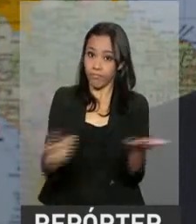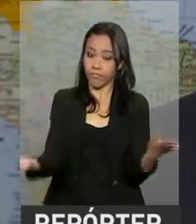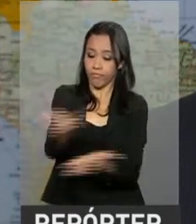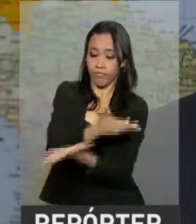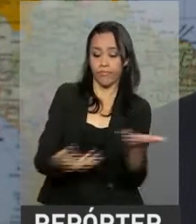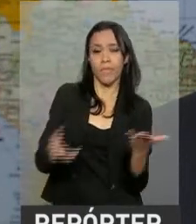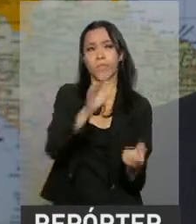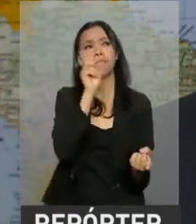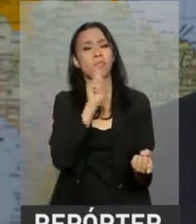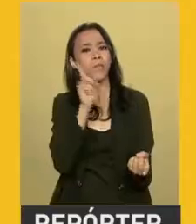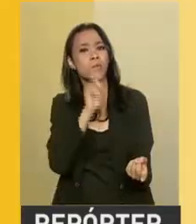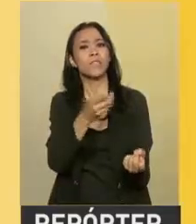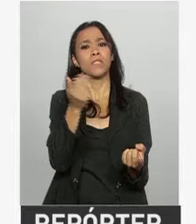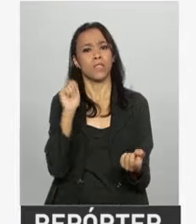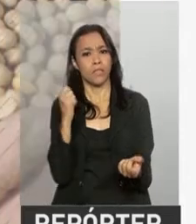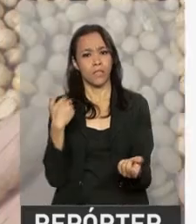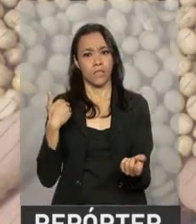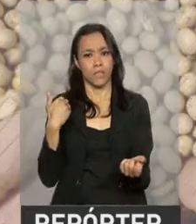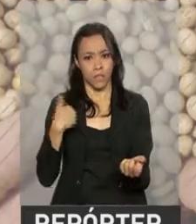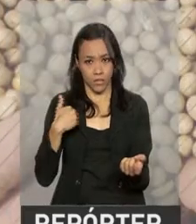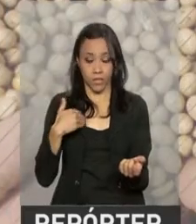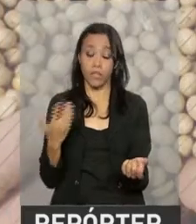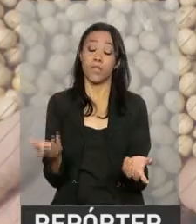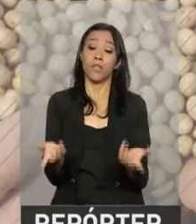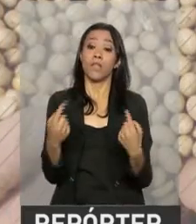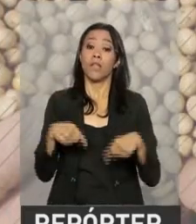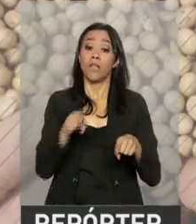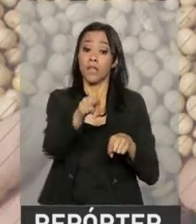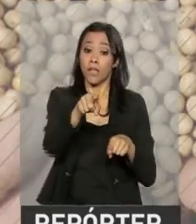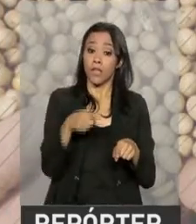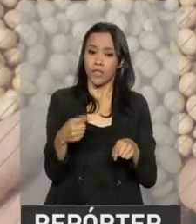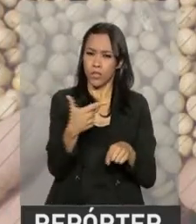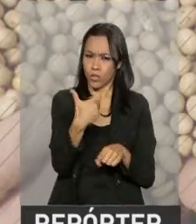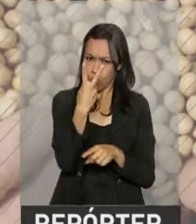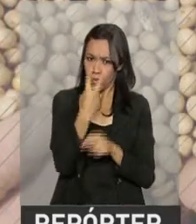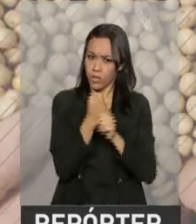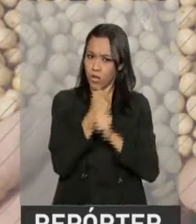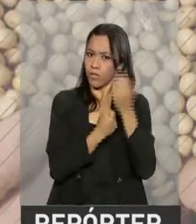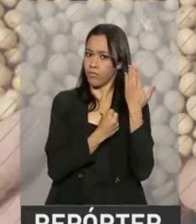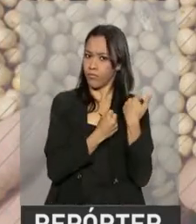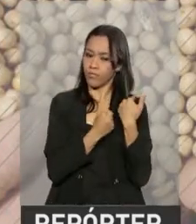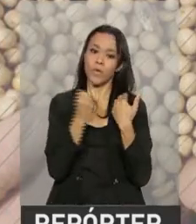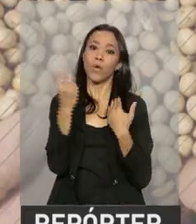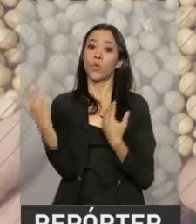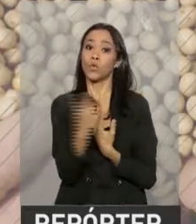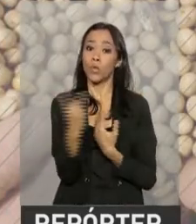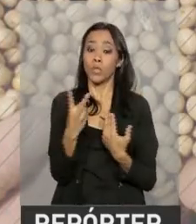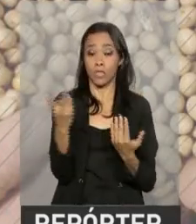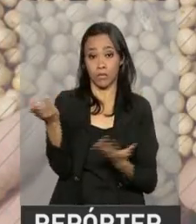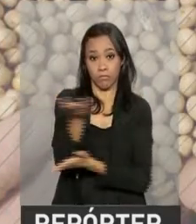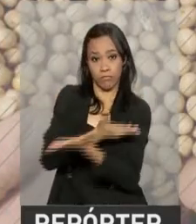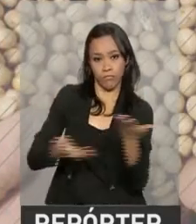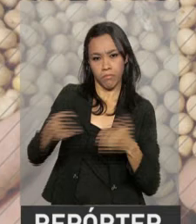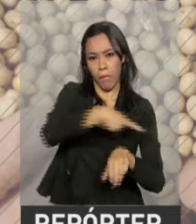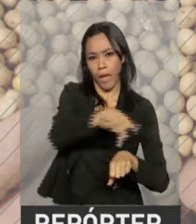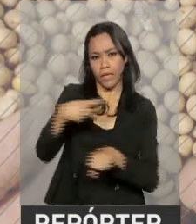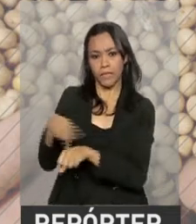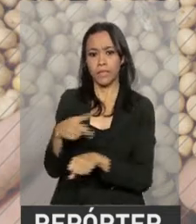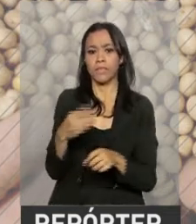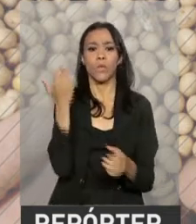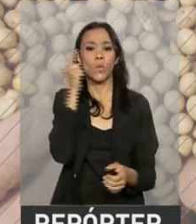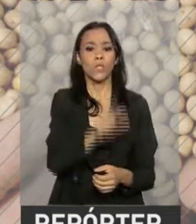os tradicionais como Estados Unidos e Argentina depois de um recorde histórico Há dois anos os negócios entre os dois países atingiram